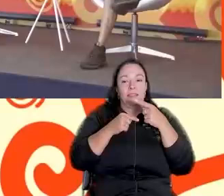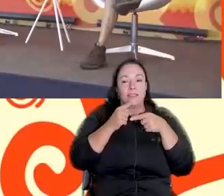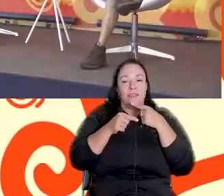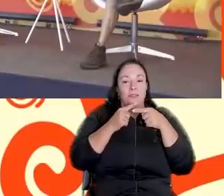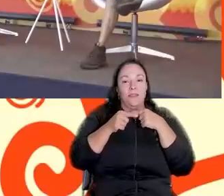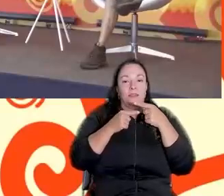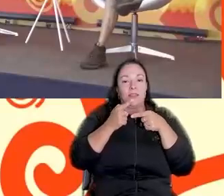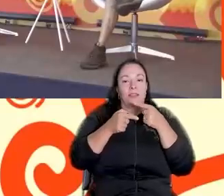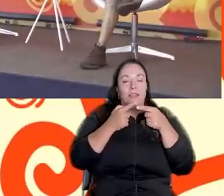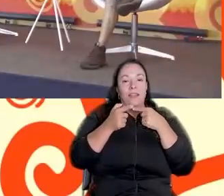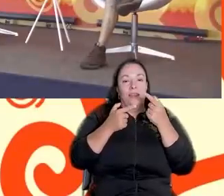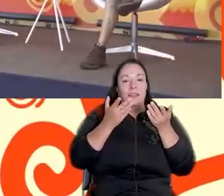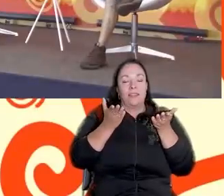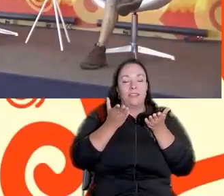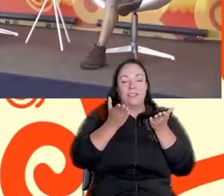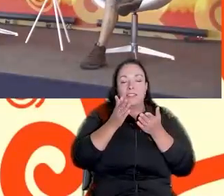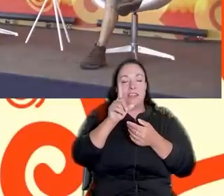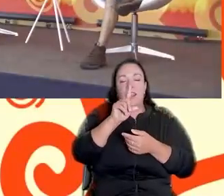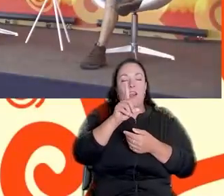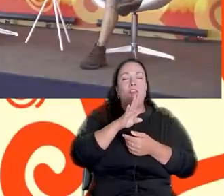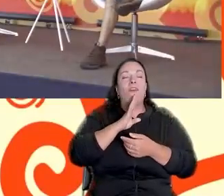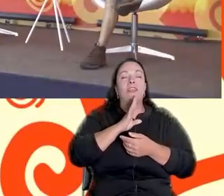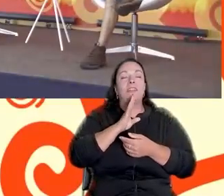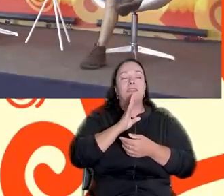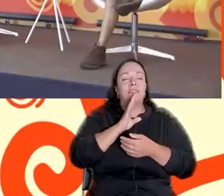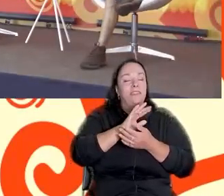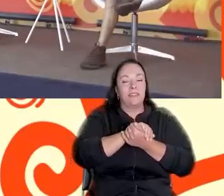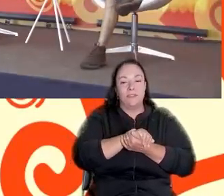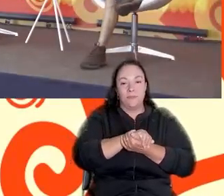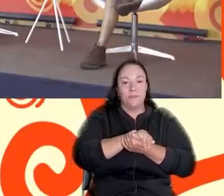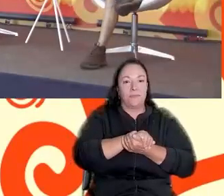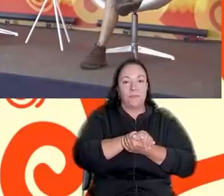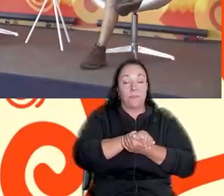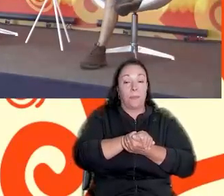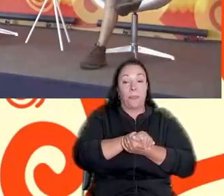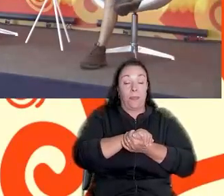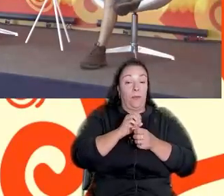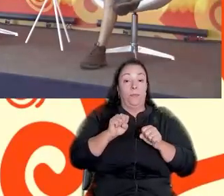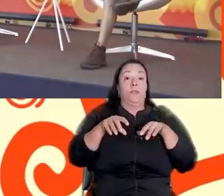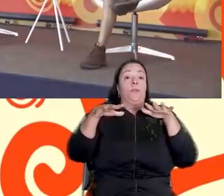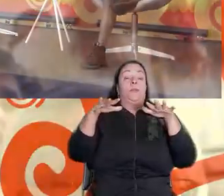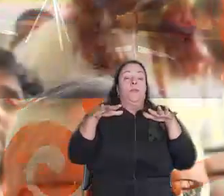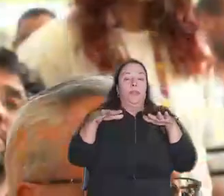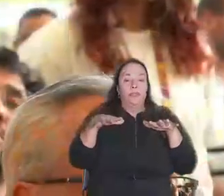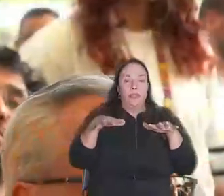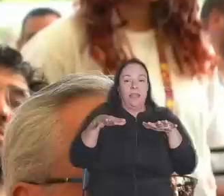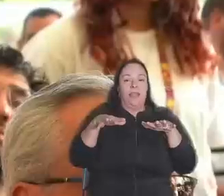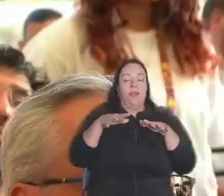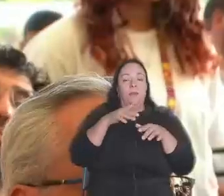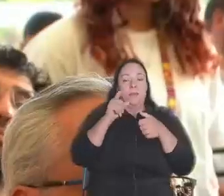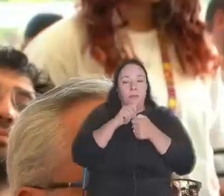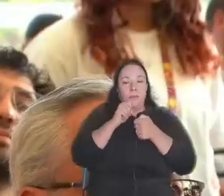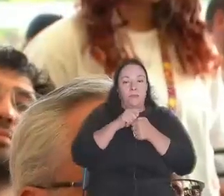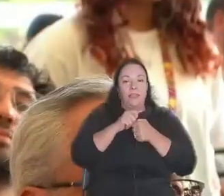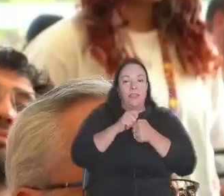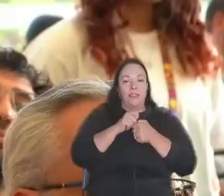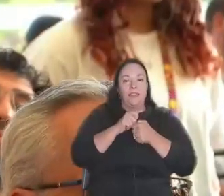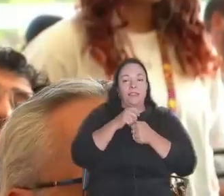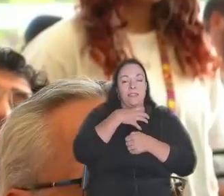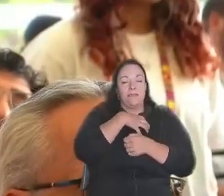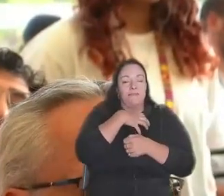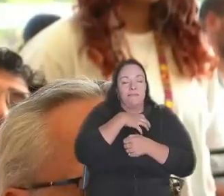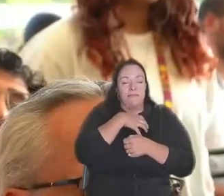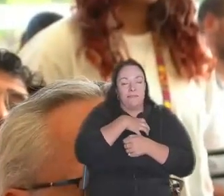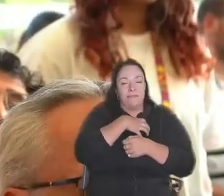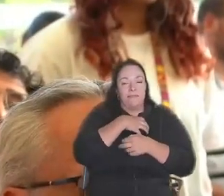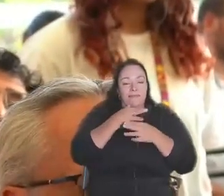falou já, que a gente não conhecia. E, assim, não vou dizer que me surpreendeu, mas me fez assim, sentir uma